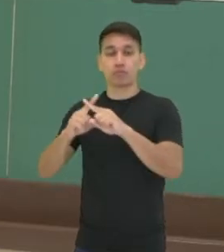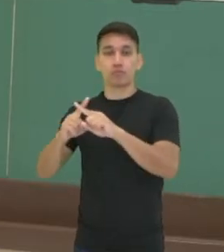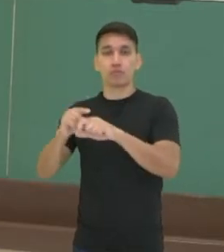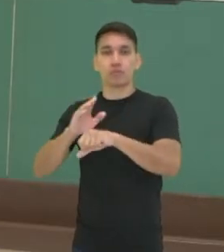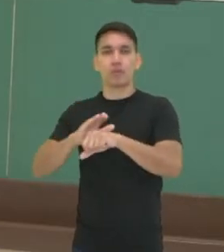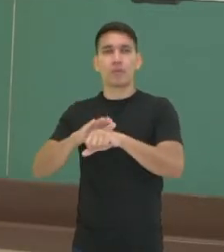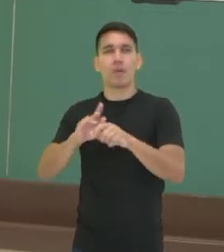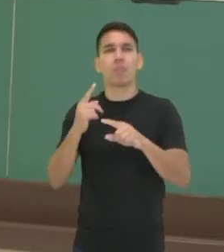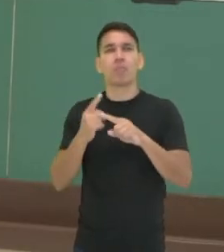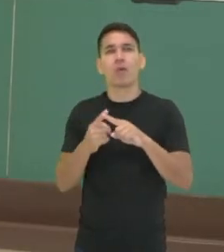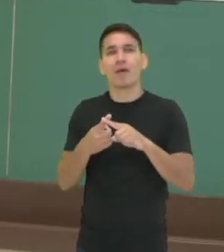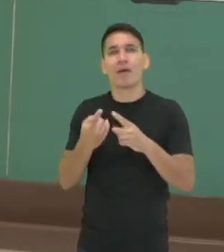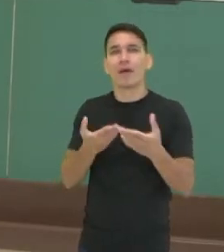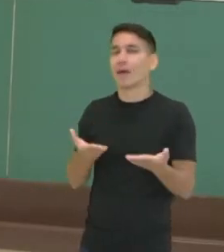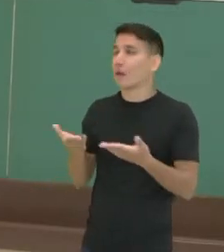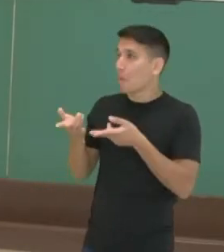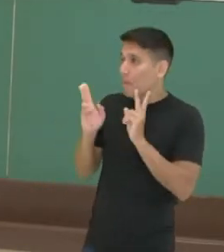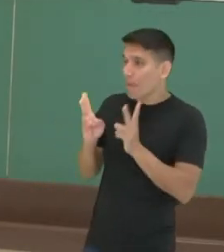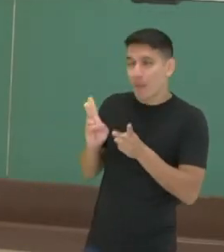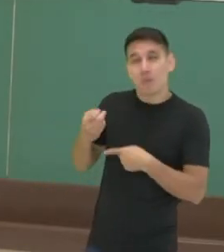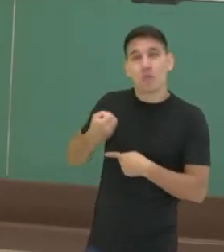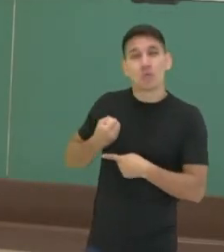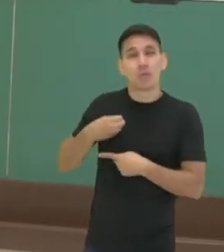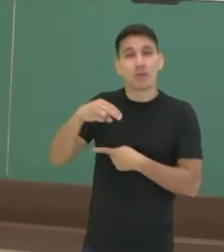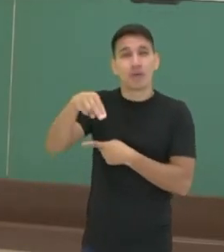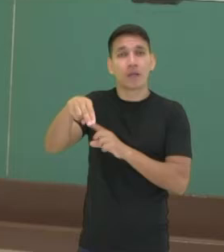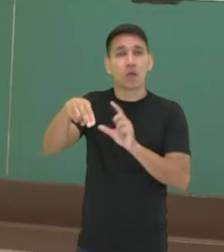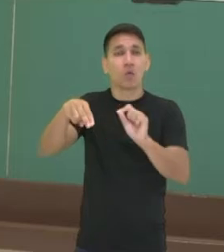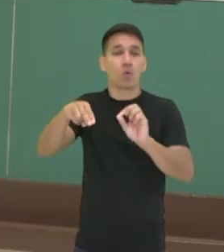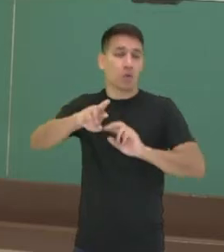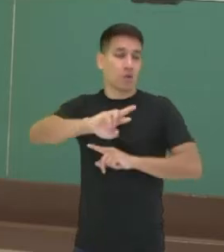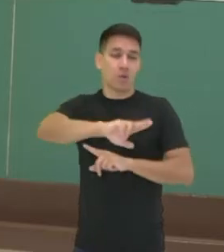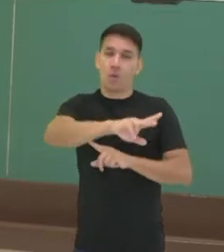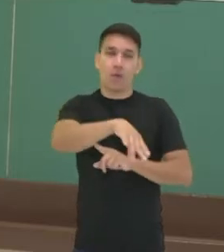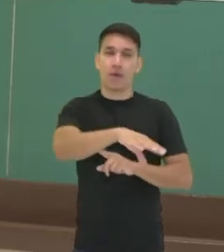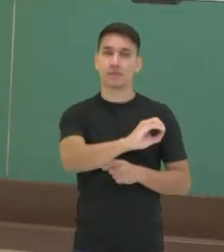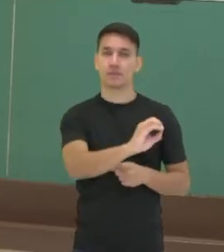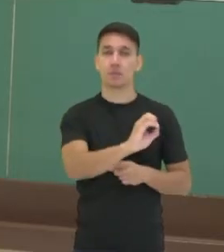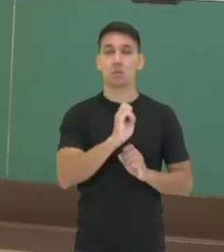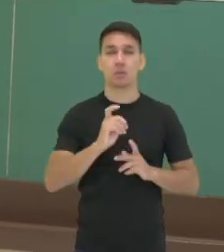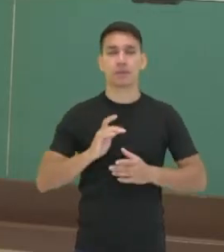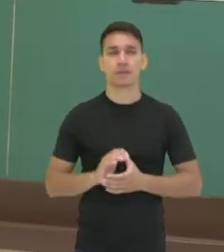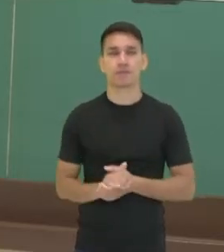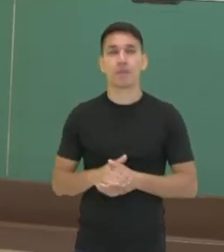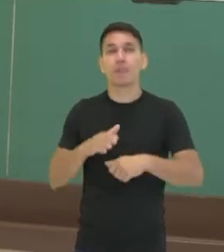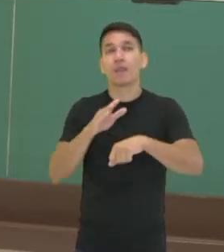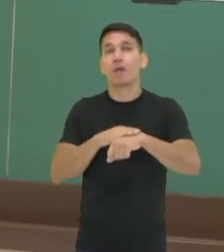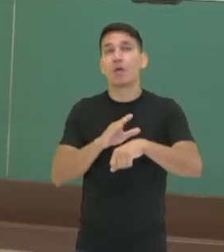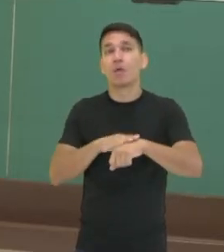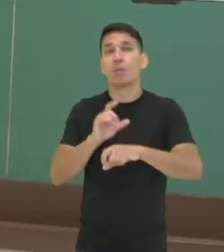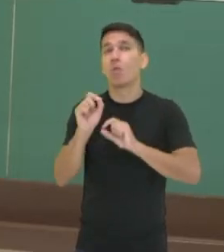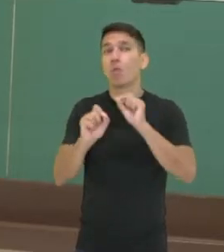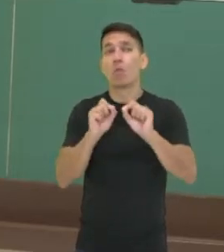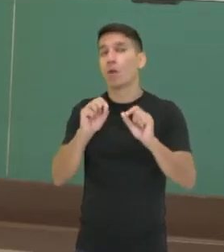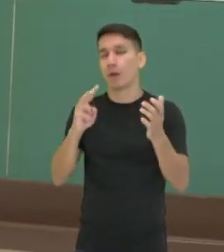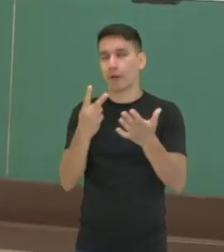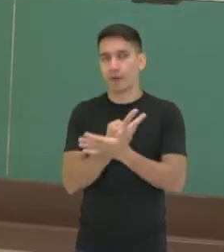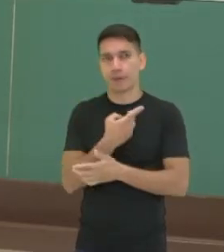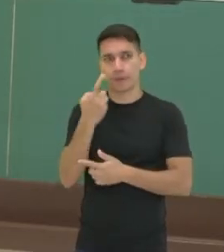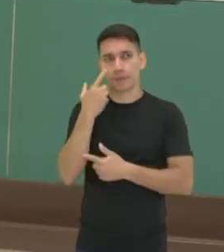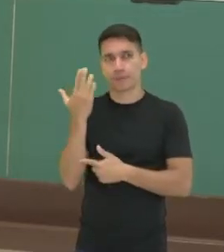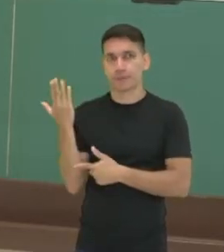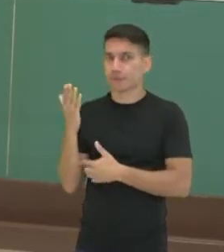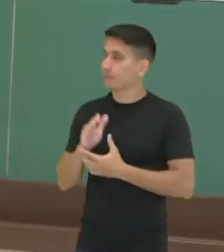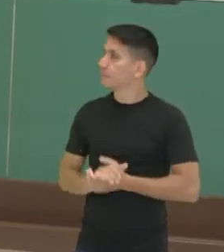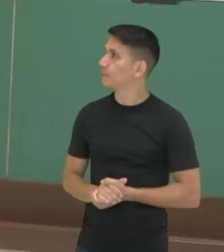divisor, por um mesmo número natural, né? Que não seja o zero, tá? Então, quando a gente consegue... Olha só o que a gente pode fazer aqui,